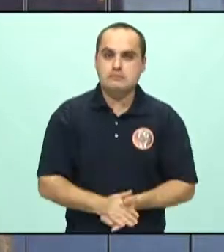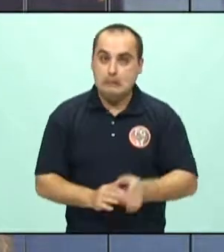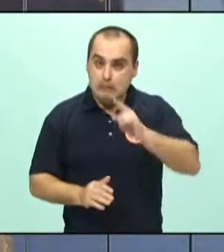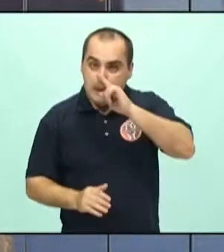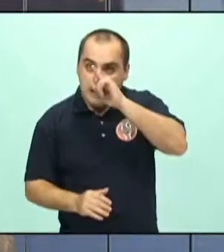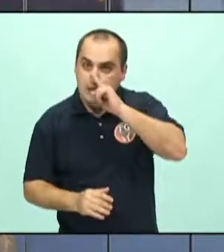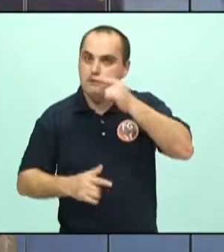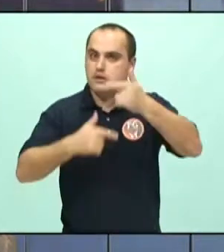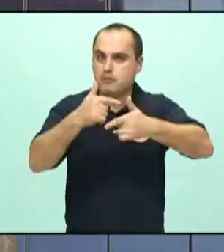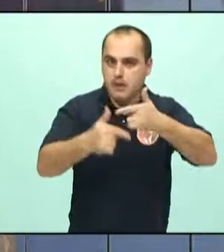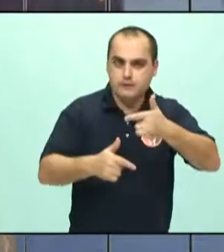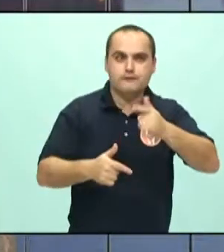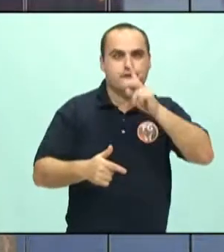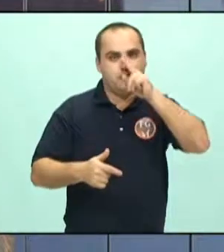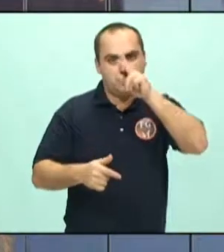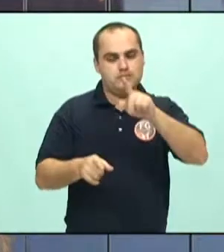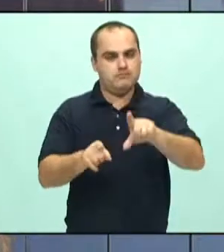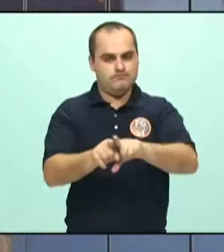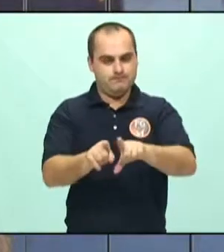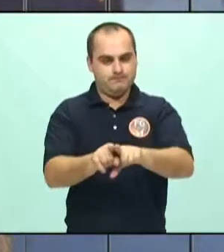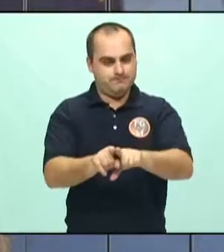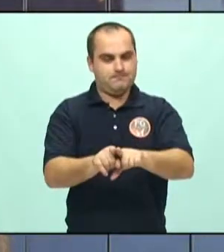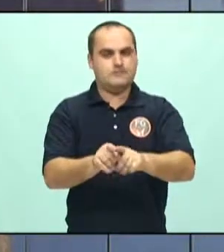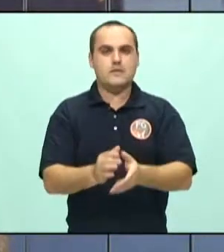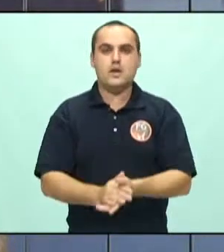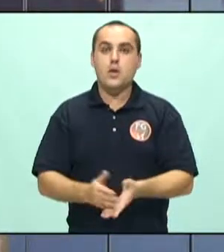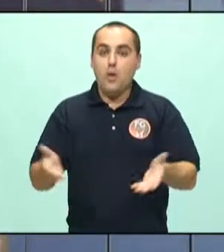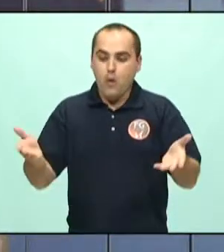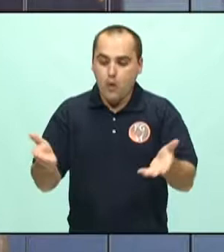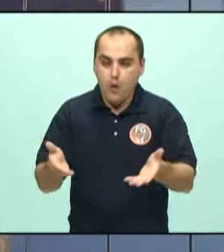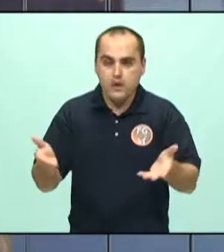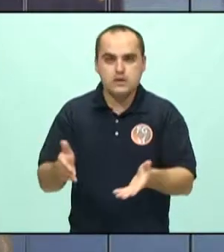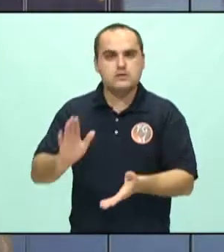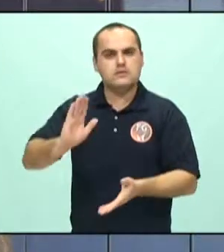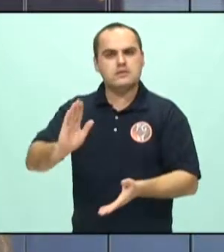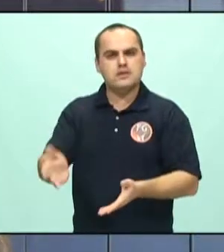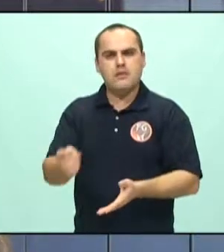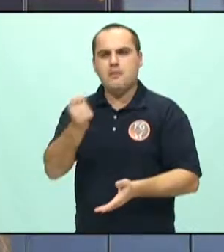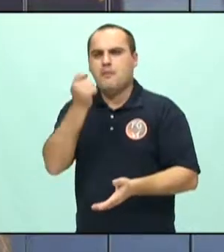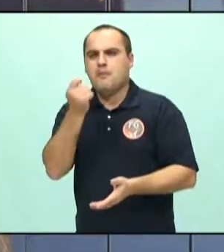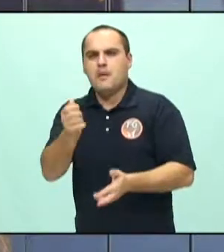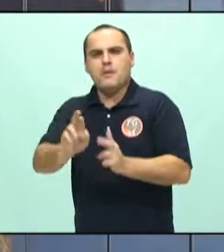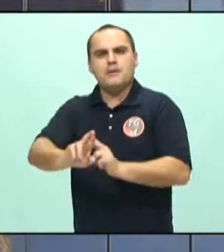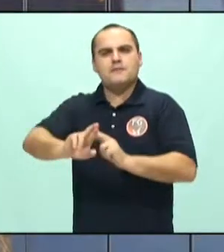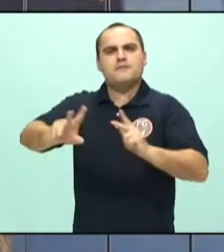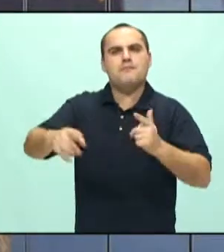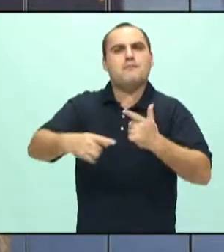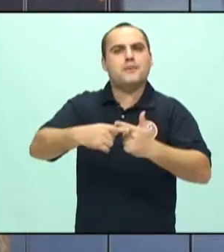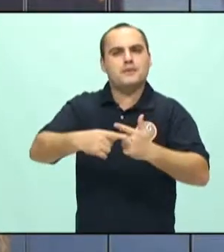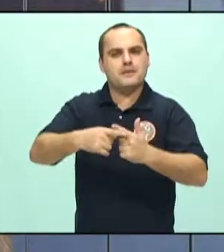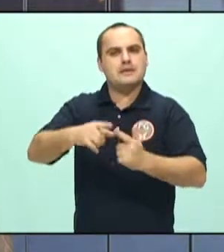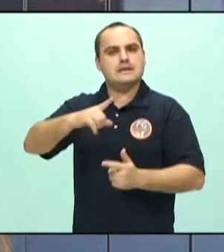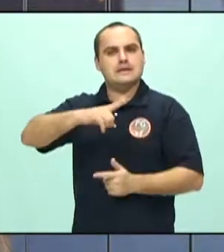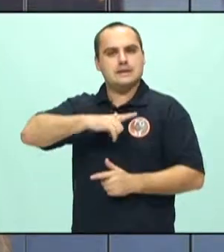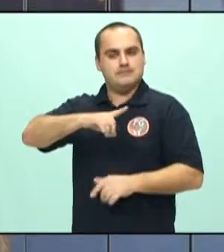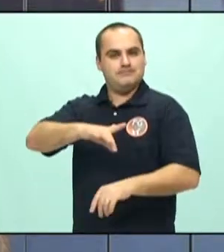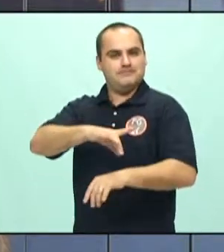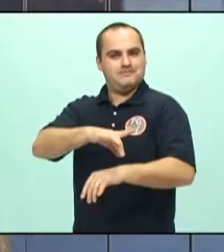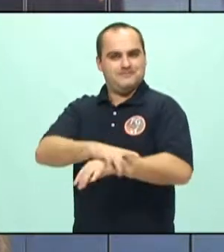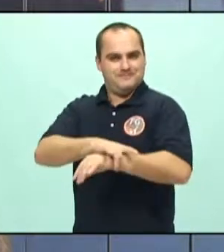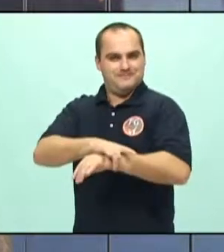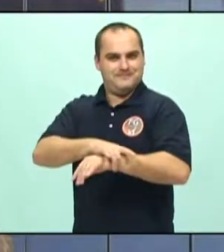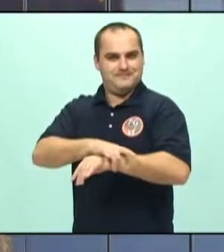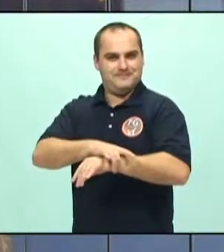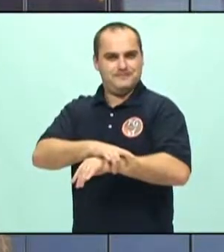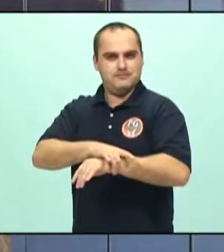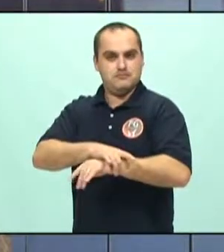aumentando. E hoje a modernidade ela trouxe muita segurança para o dia a dia, mas naquela época não